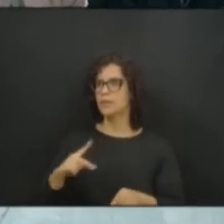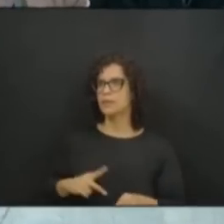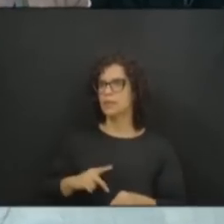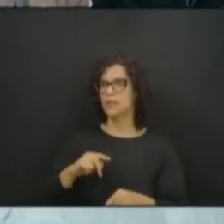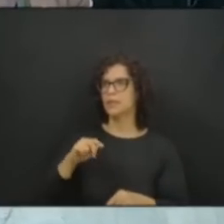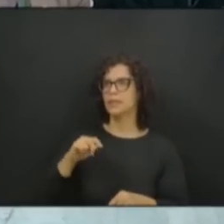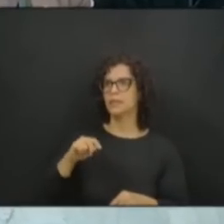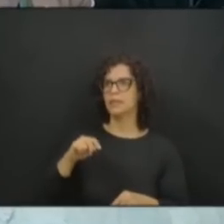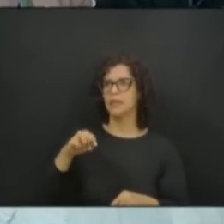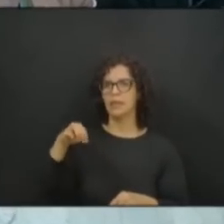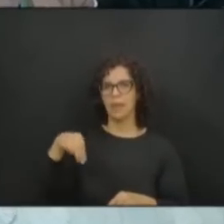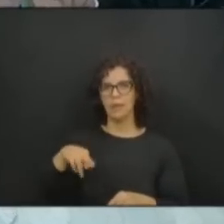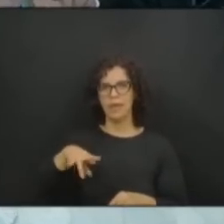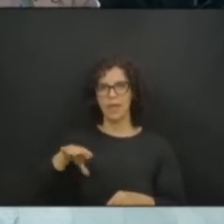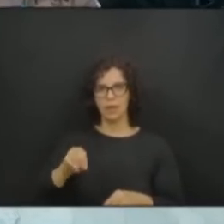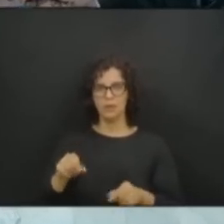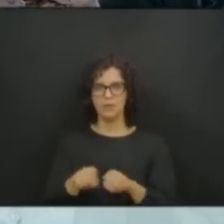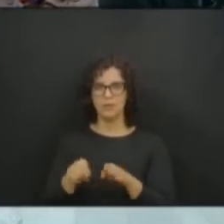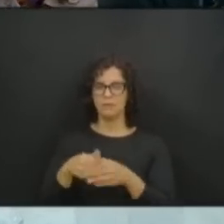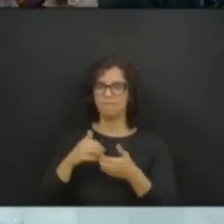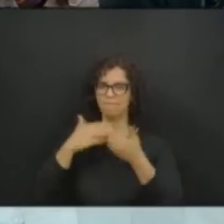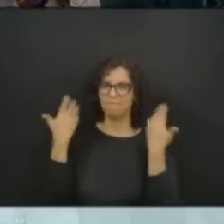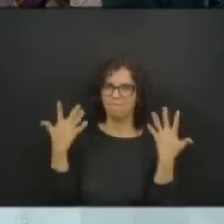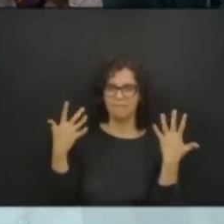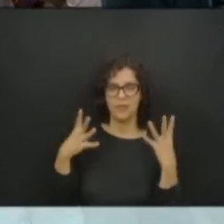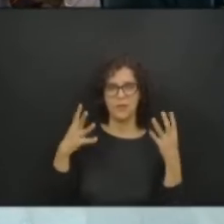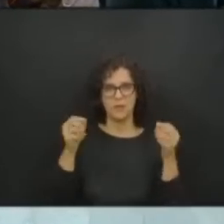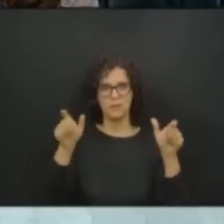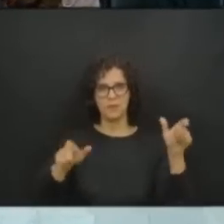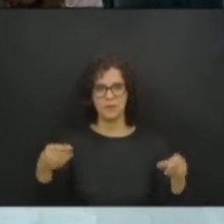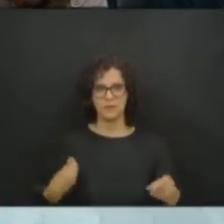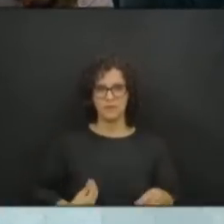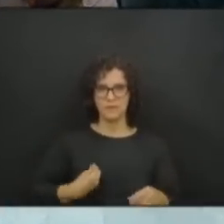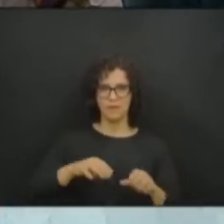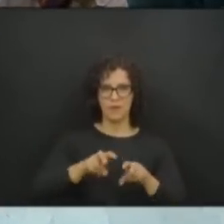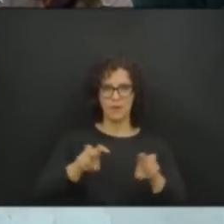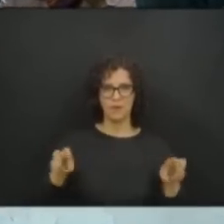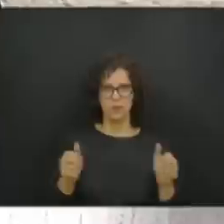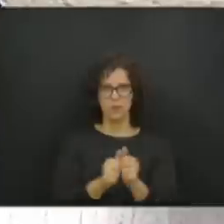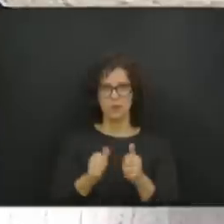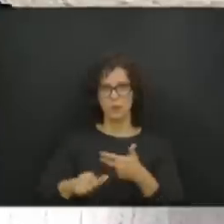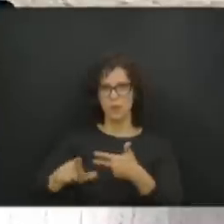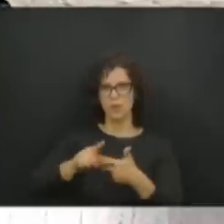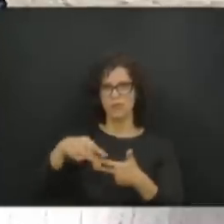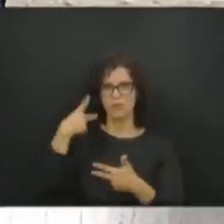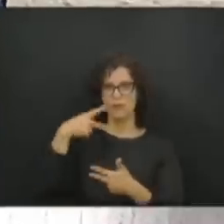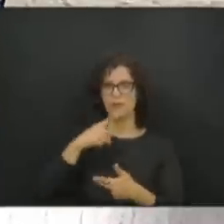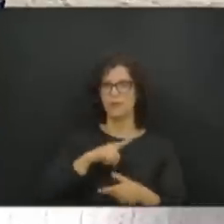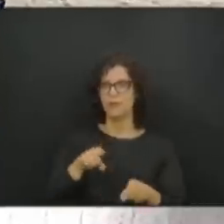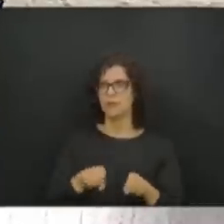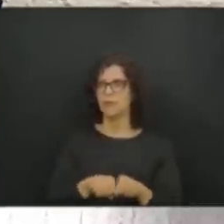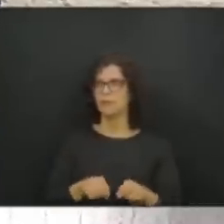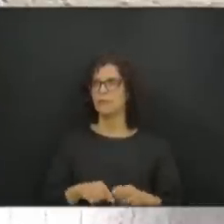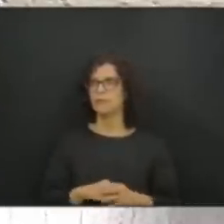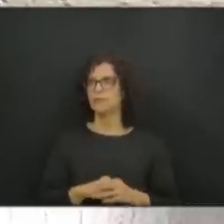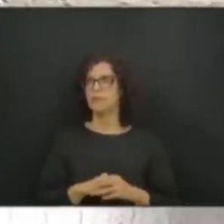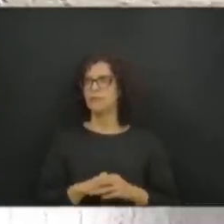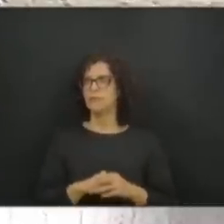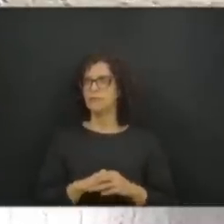time Hills também a nossa saudação a toda bancada no legislativo Municipal de